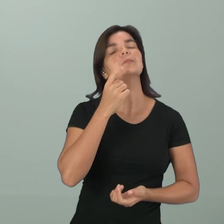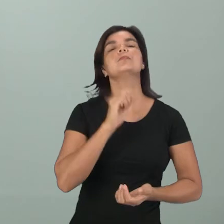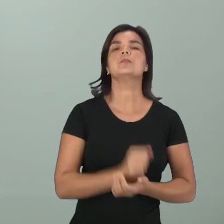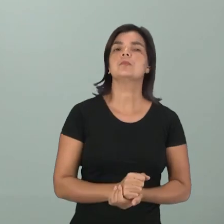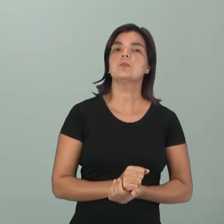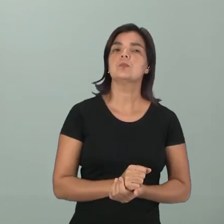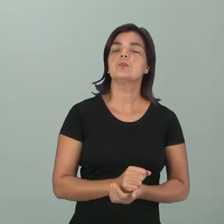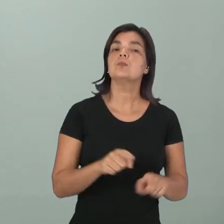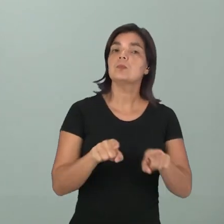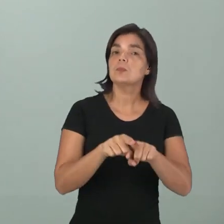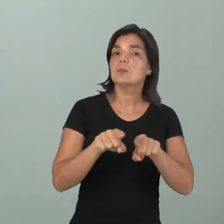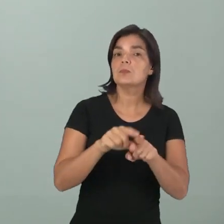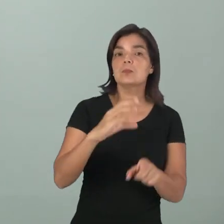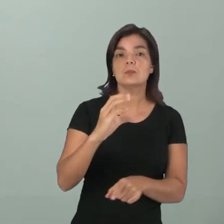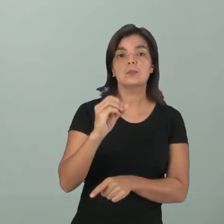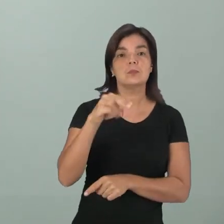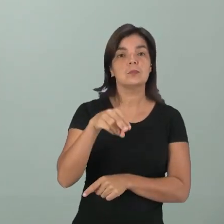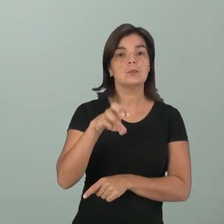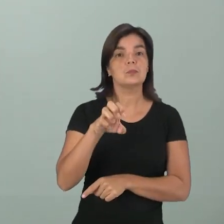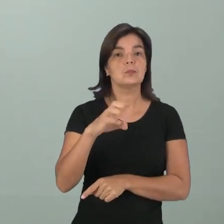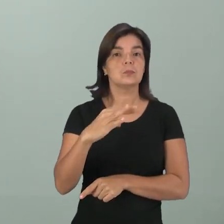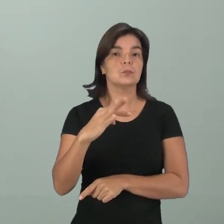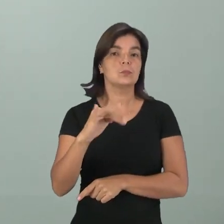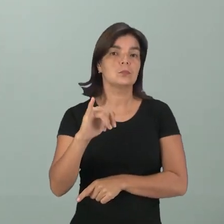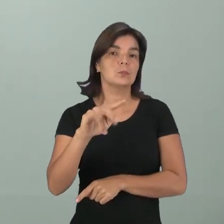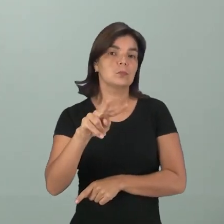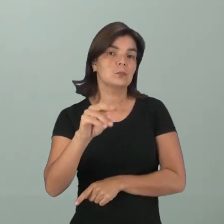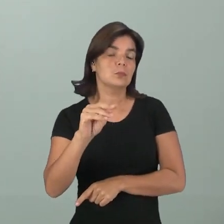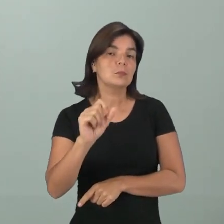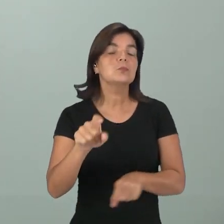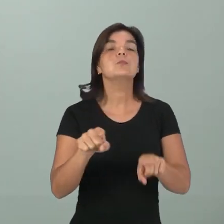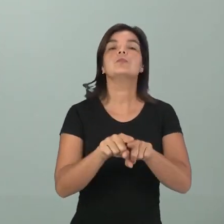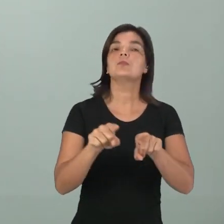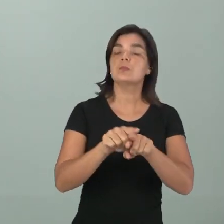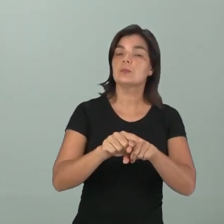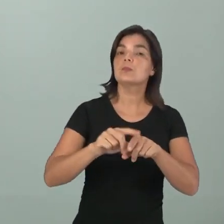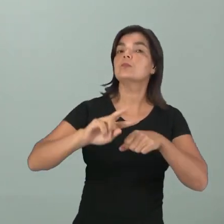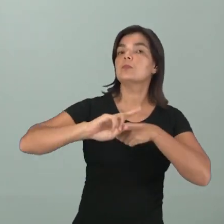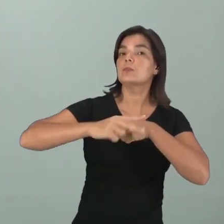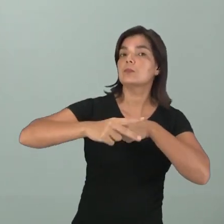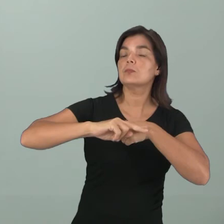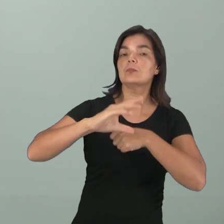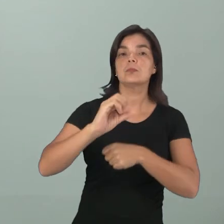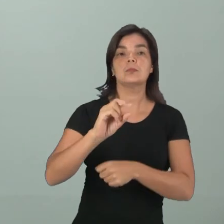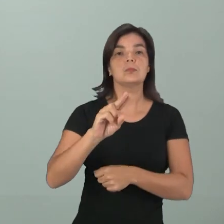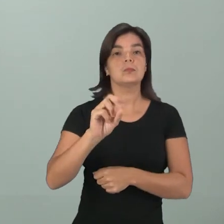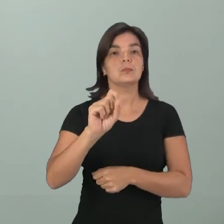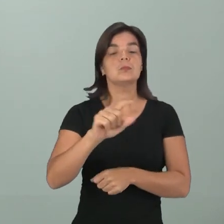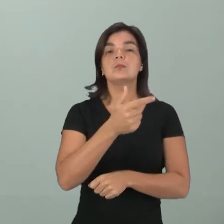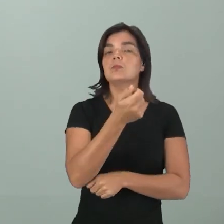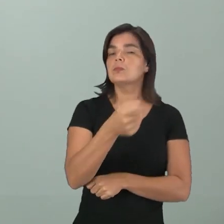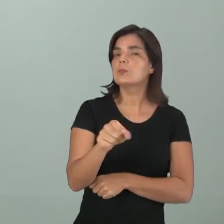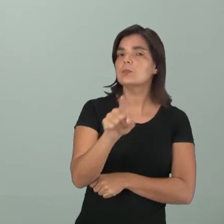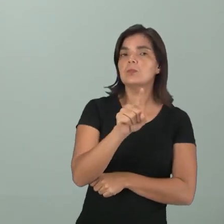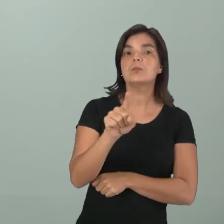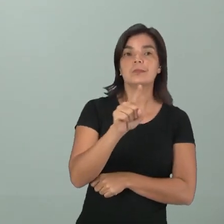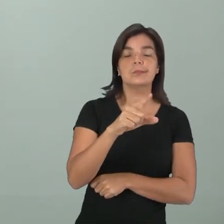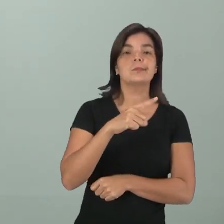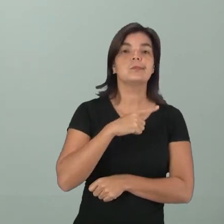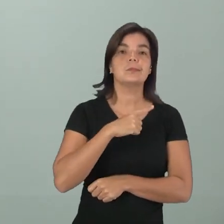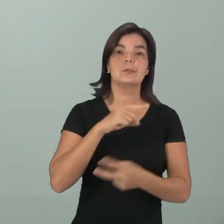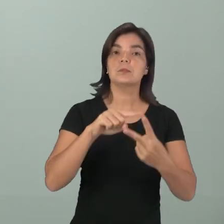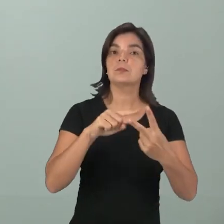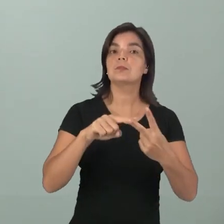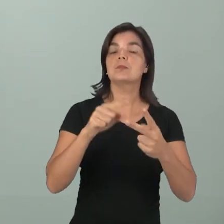vejam, são tantos conectivos que podem estabelecer relação de causa e consequência. Então, em um texto, não há necessidade de eu